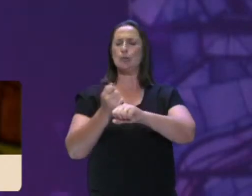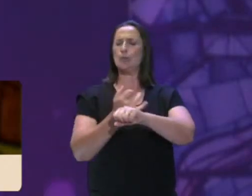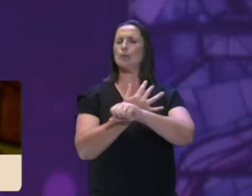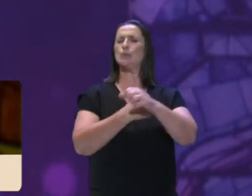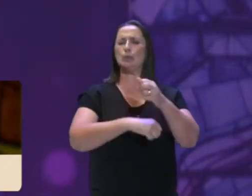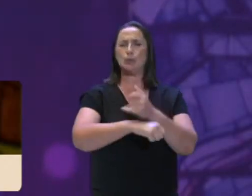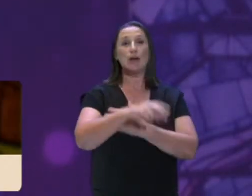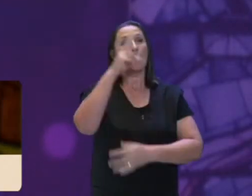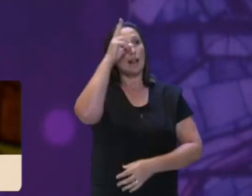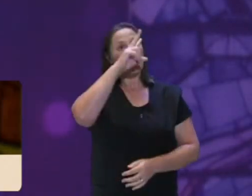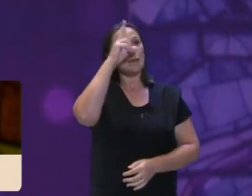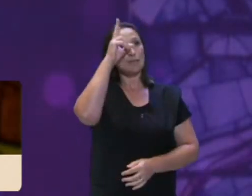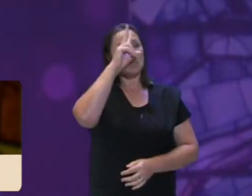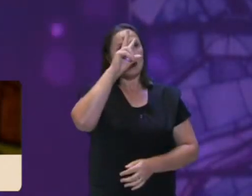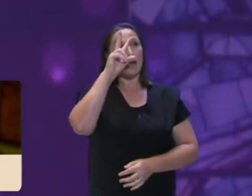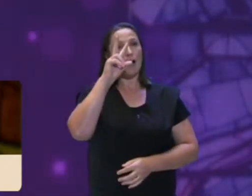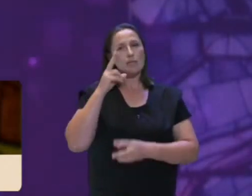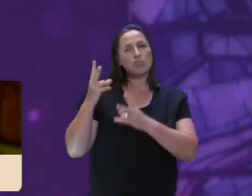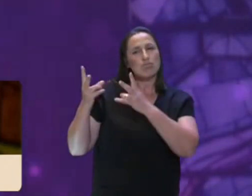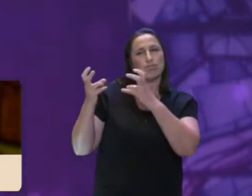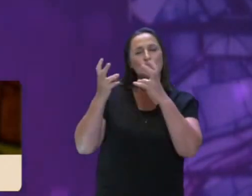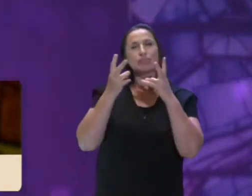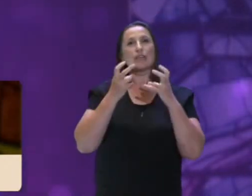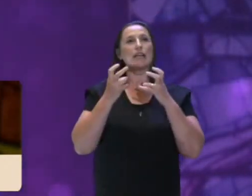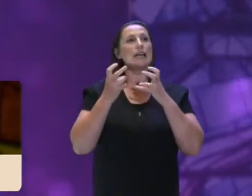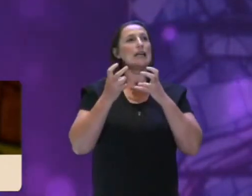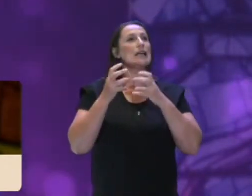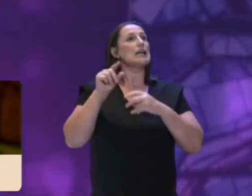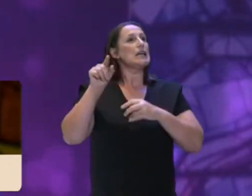gente lembrar, ver as cenas, né? E ele